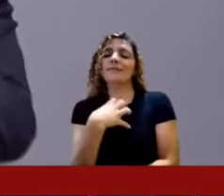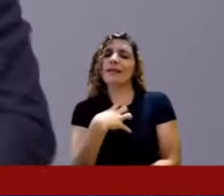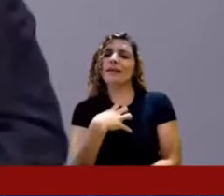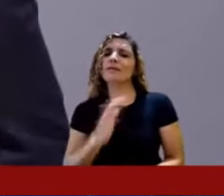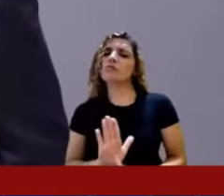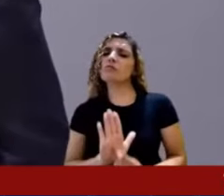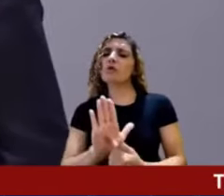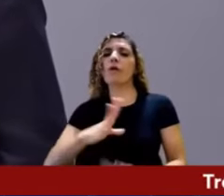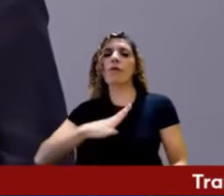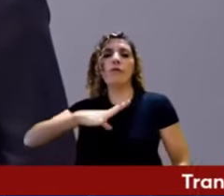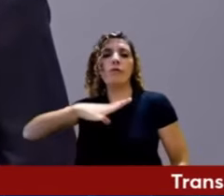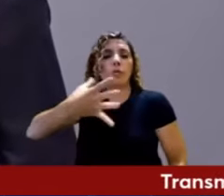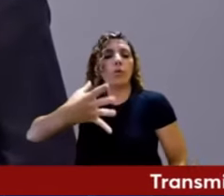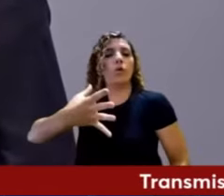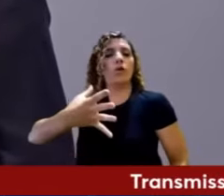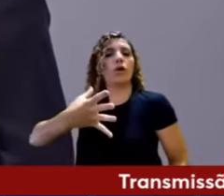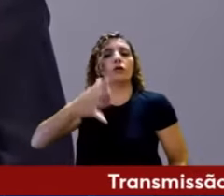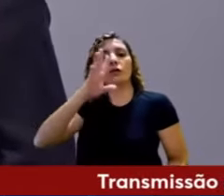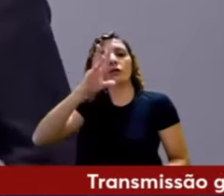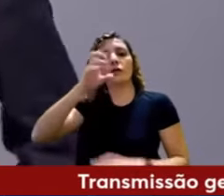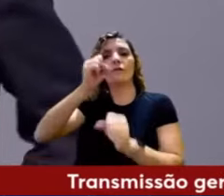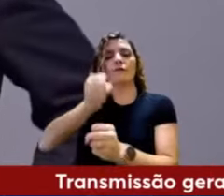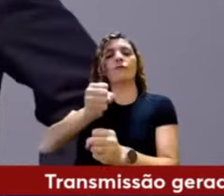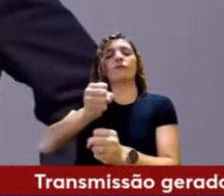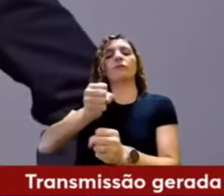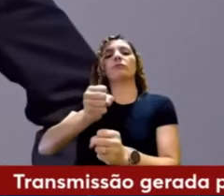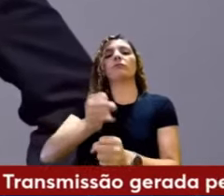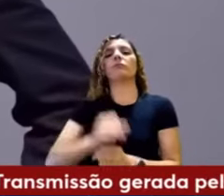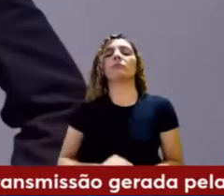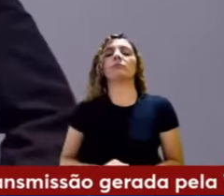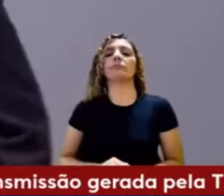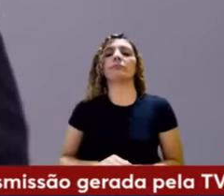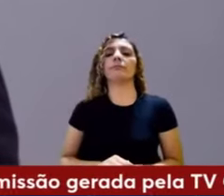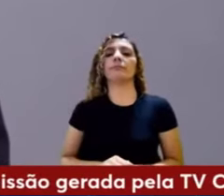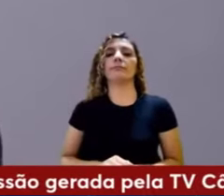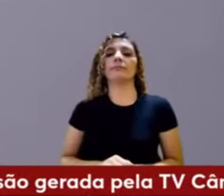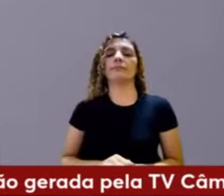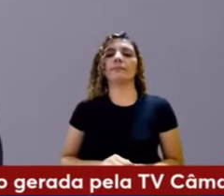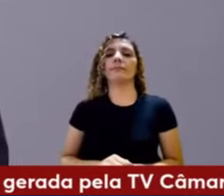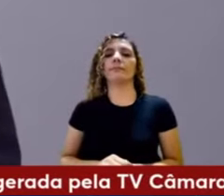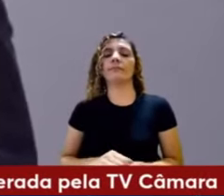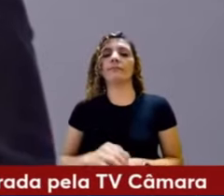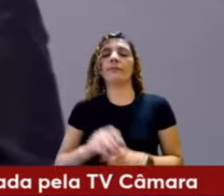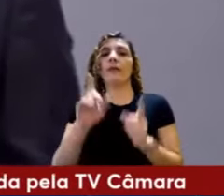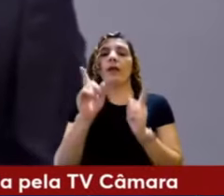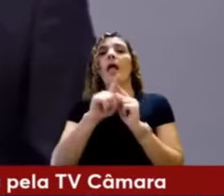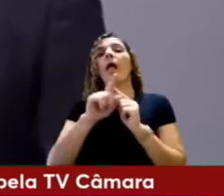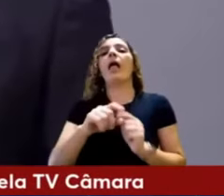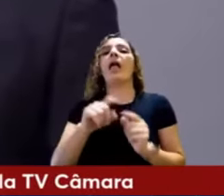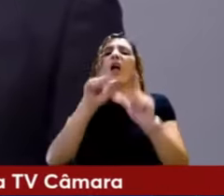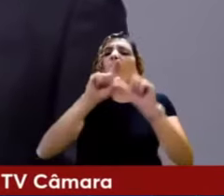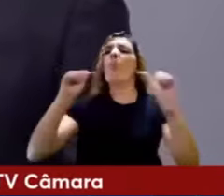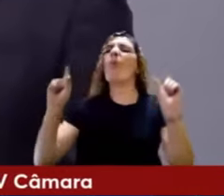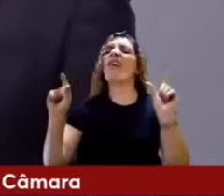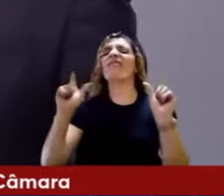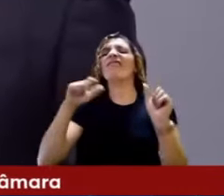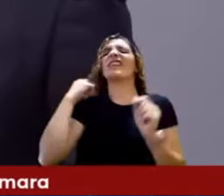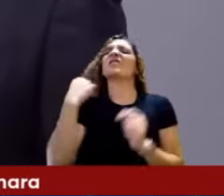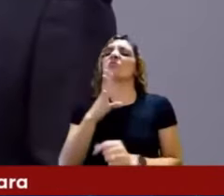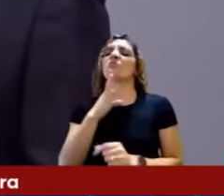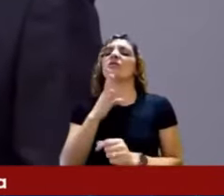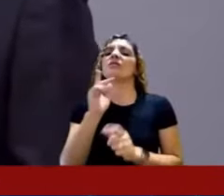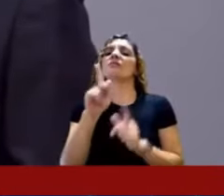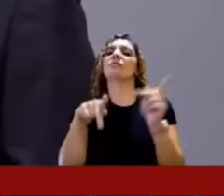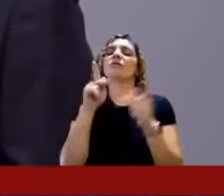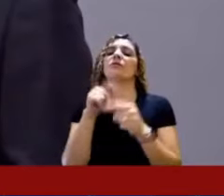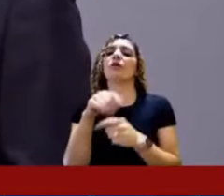coragem de resistência e de determinação. Existe um ditado popular, Atushi, que a gente conhece